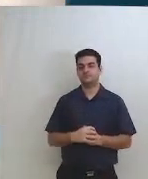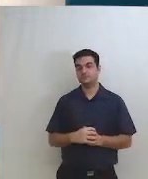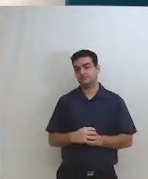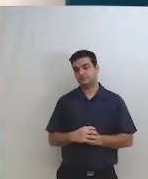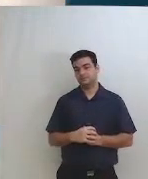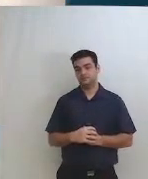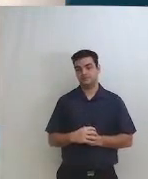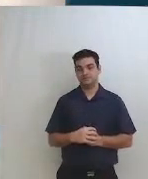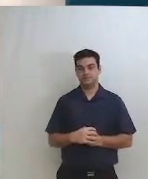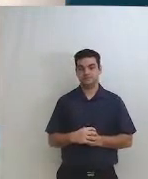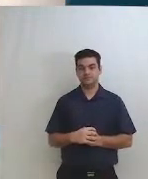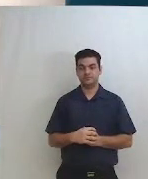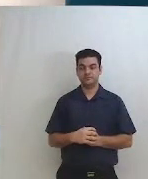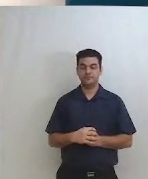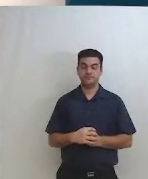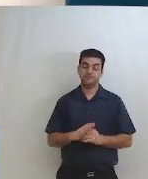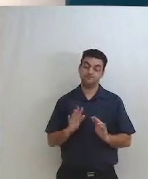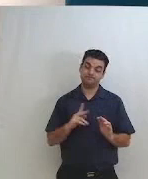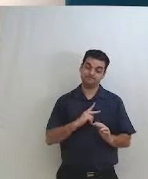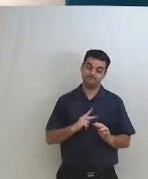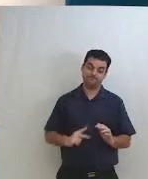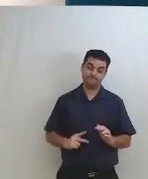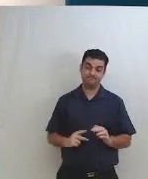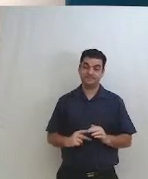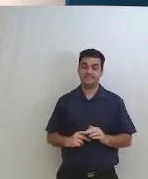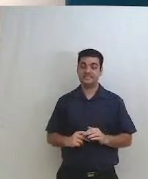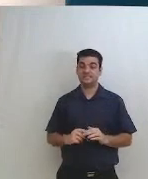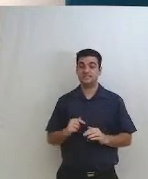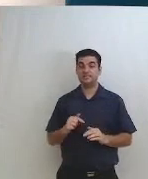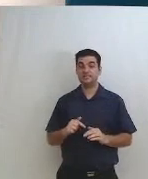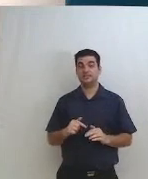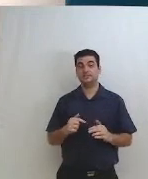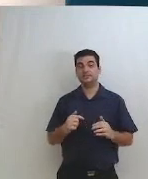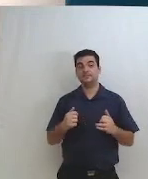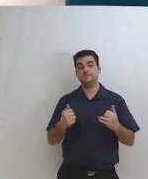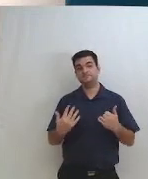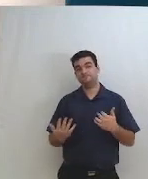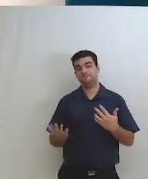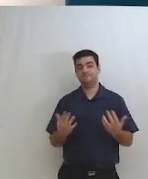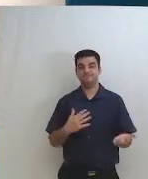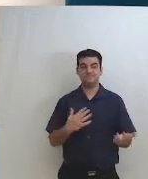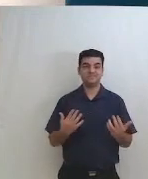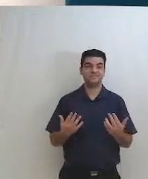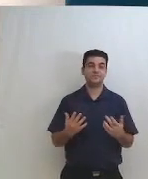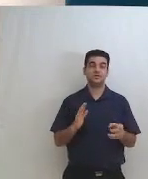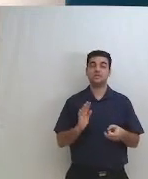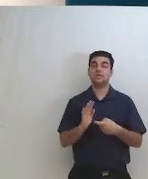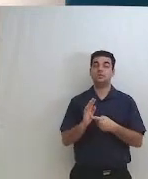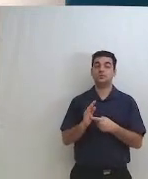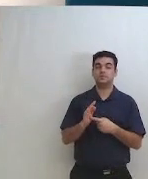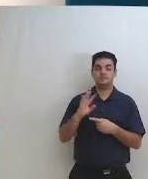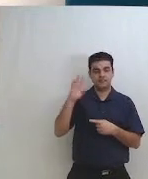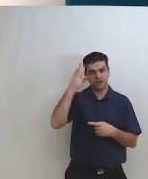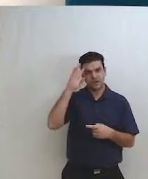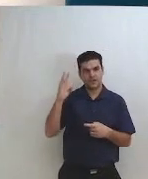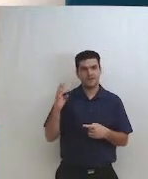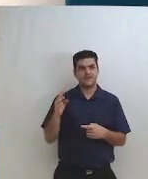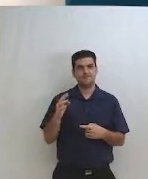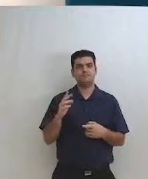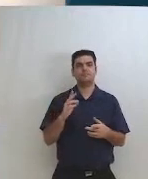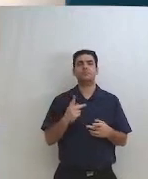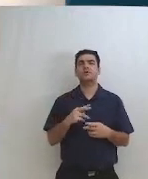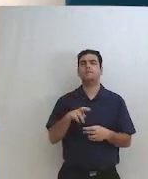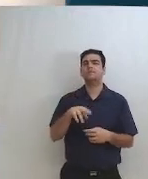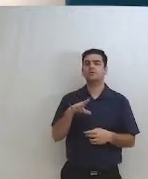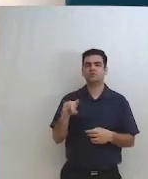O presidente ressalta inicialmente que perde força a alegação de inépcia da denúncia porque deduzida diante de sentença de pronúncia após o transcurso de toda a